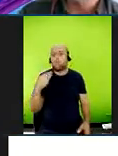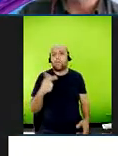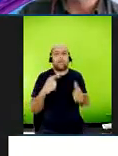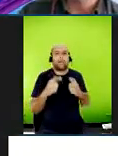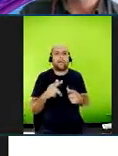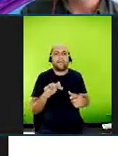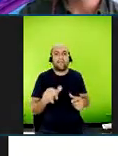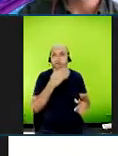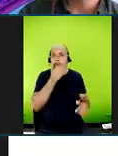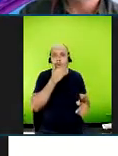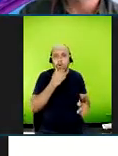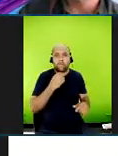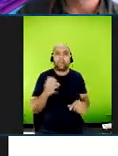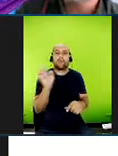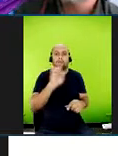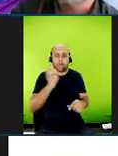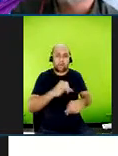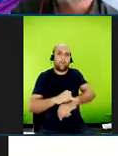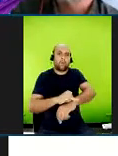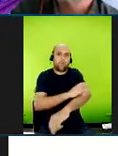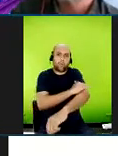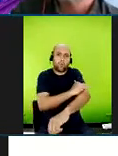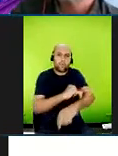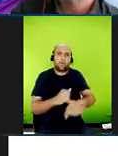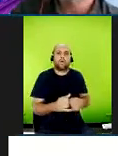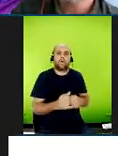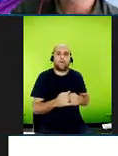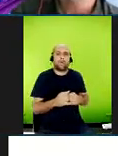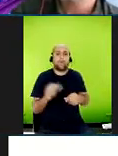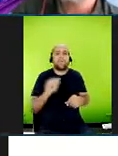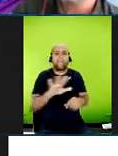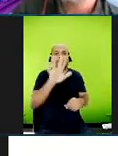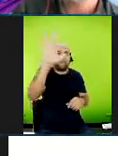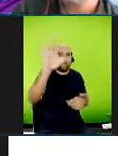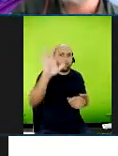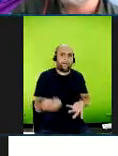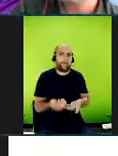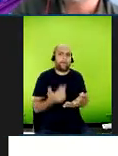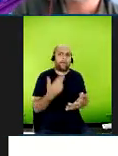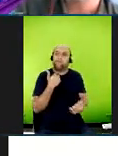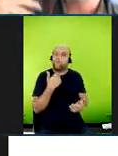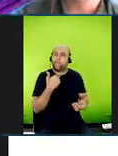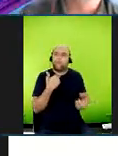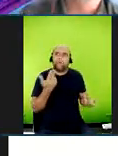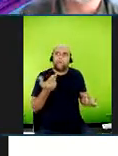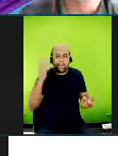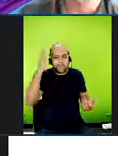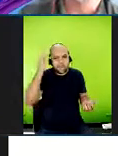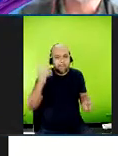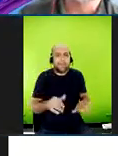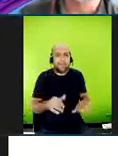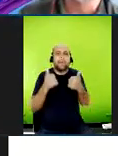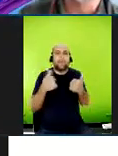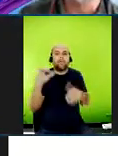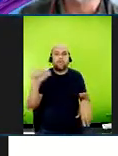gordo da Periferia ou de uma comunidade é eu não posso querer defender o saber o que é melhor ou pior